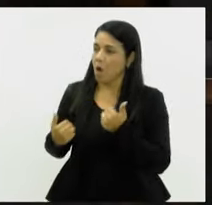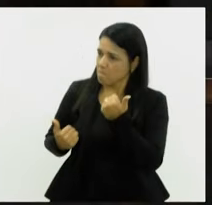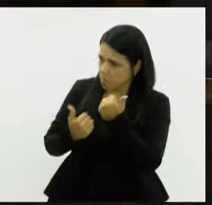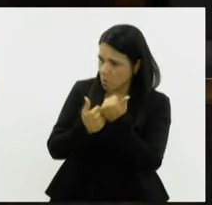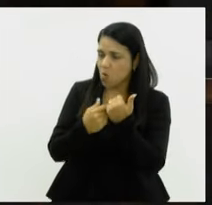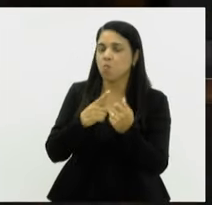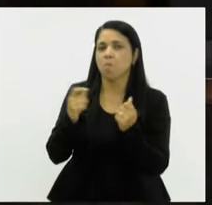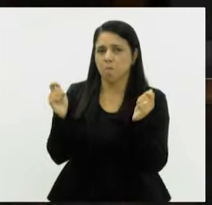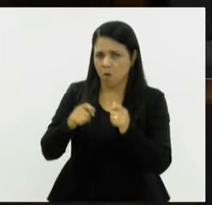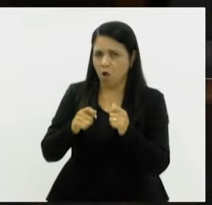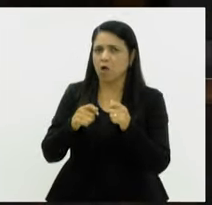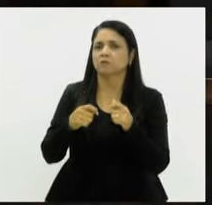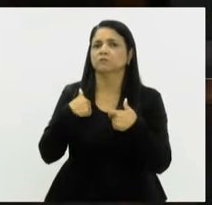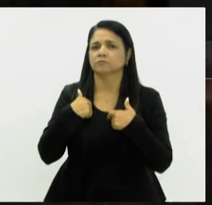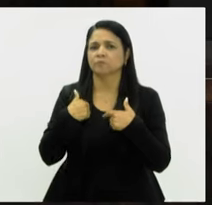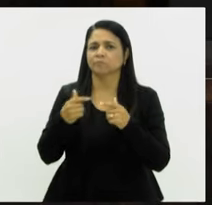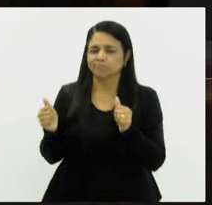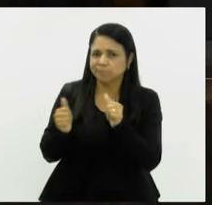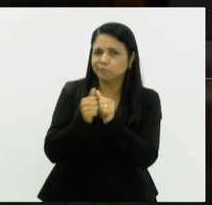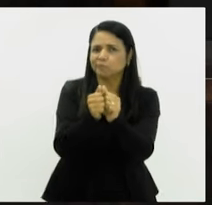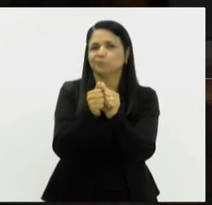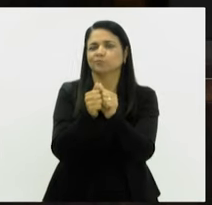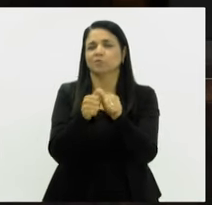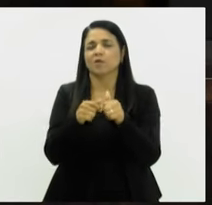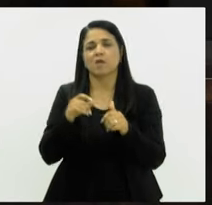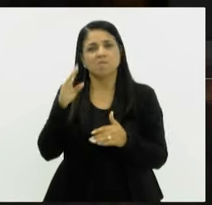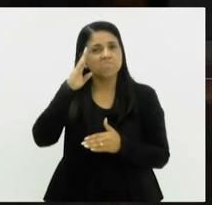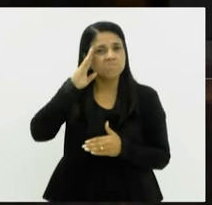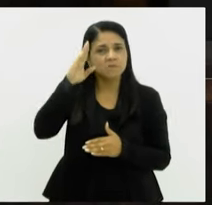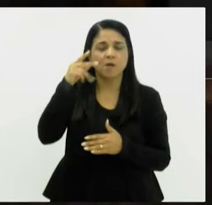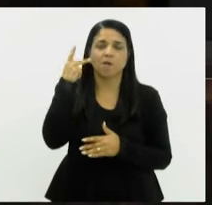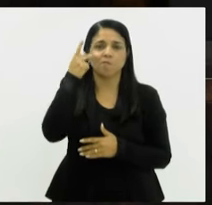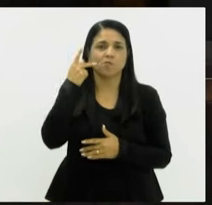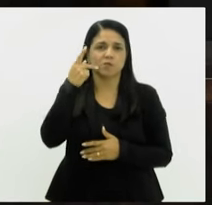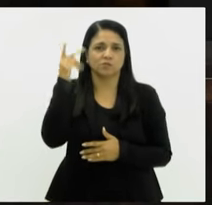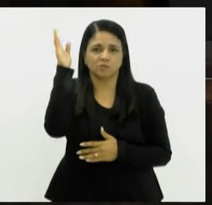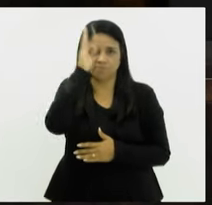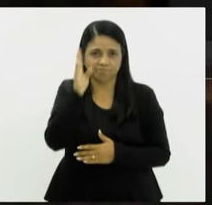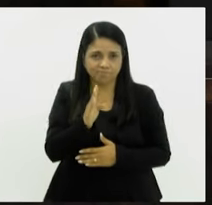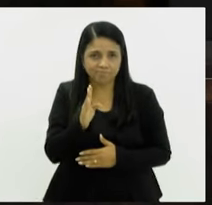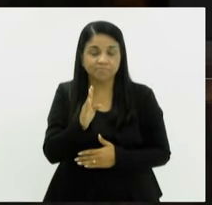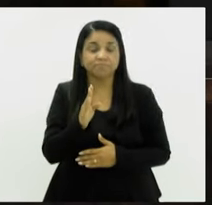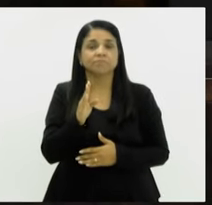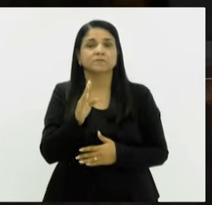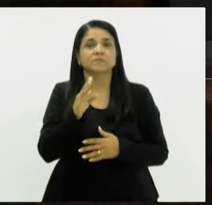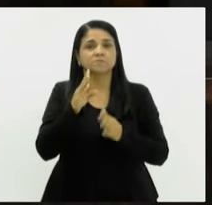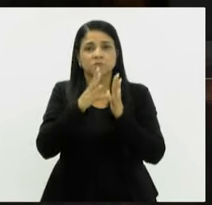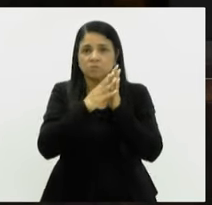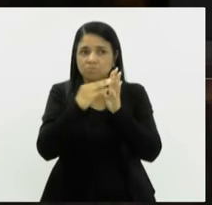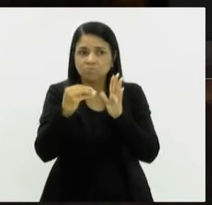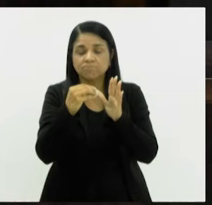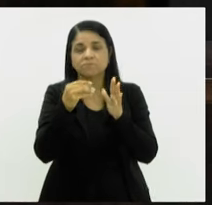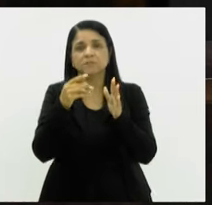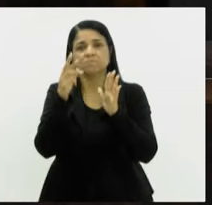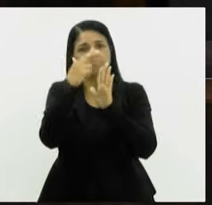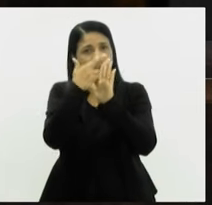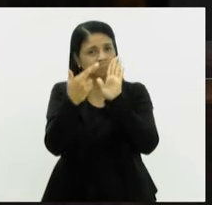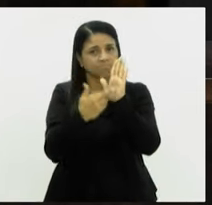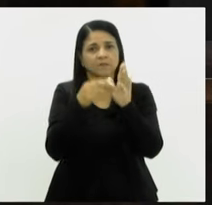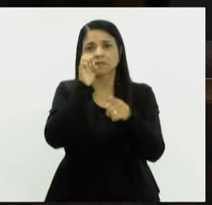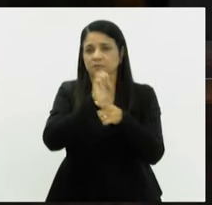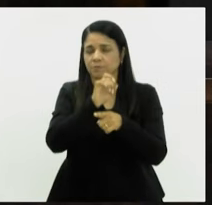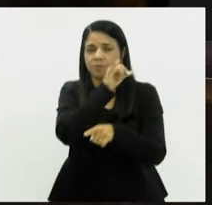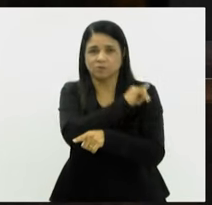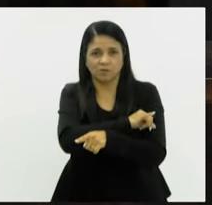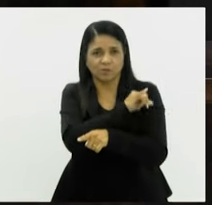Yuri. Sabemos o quanto que é fundamental que essa política nacional seja espelhada e regulamentada aqui no Rio de